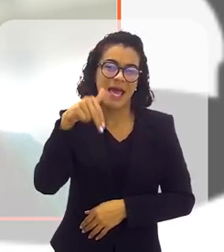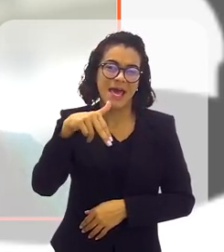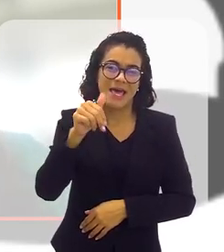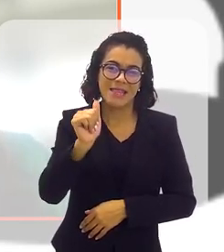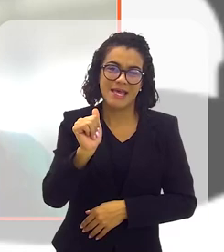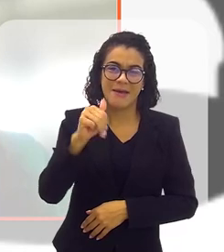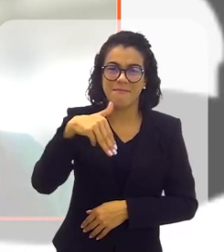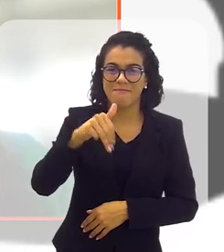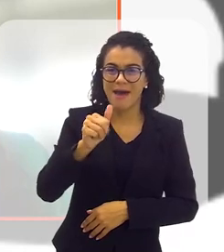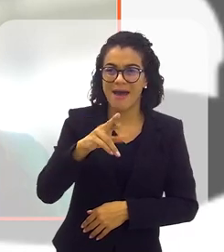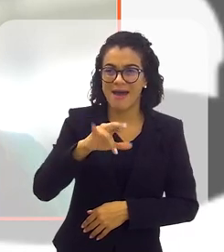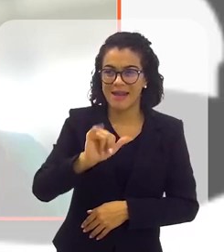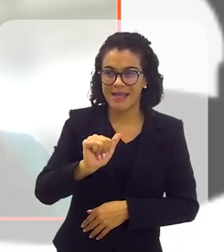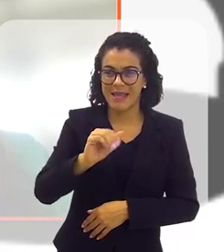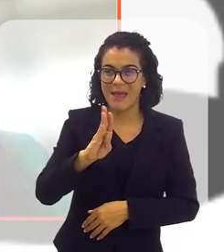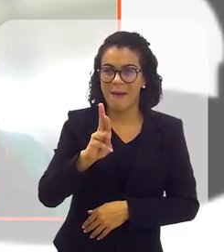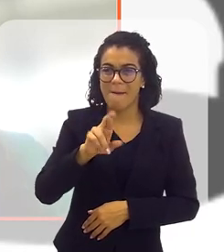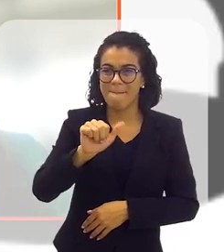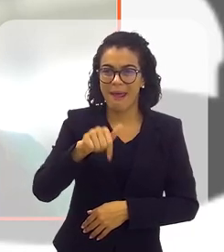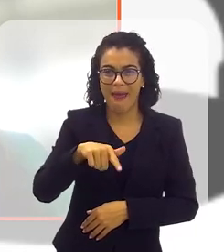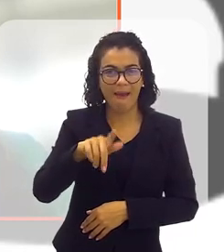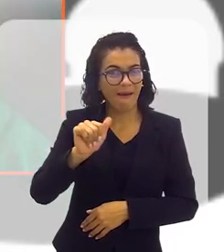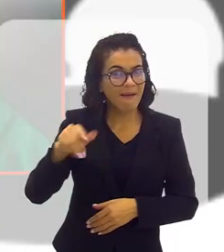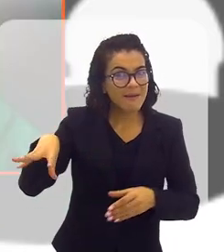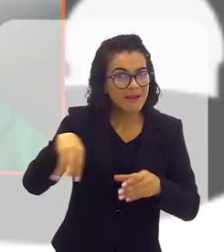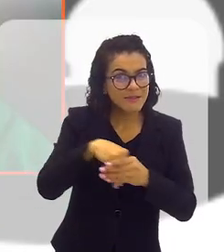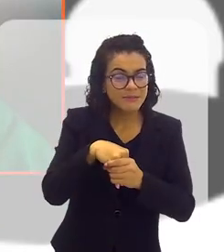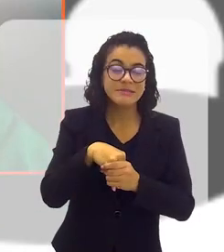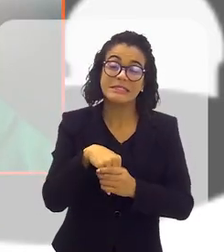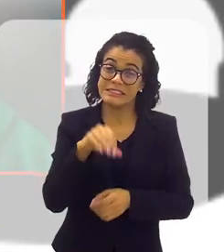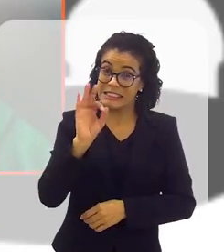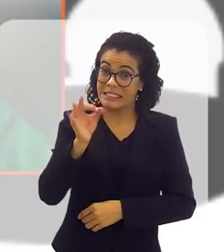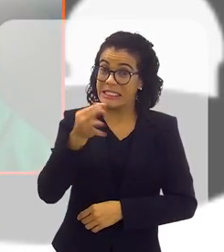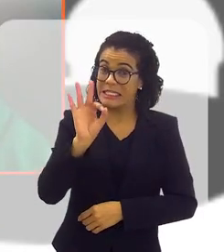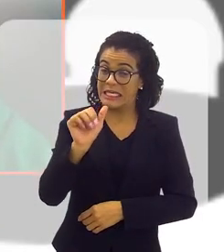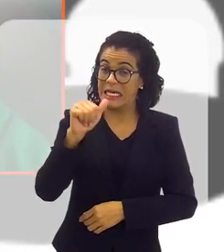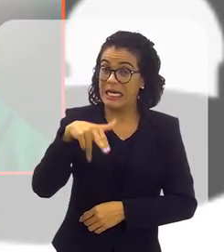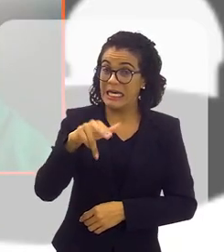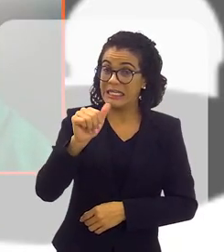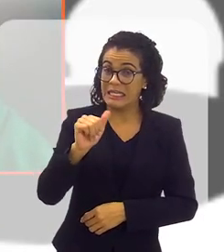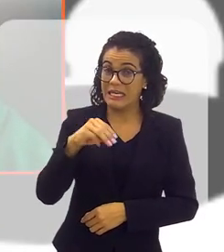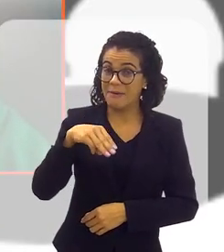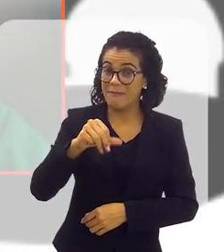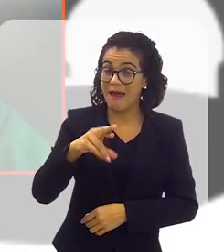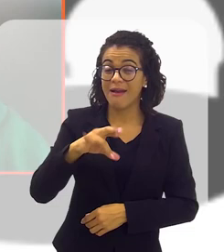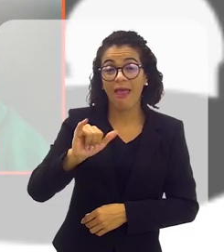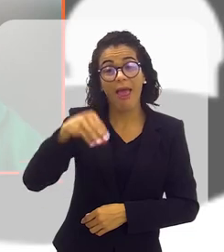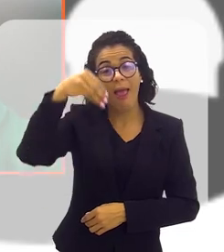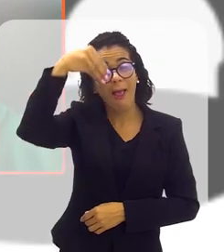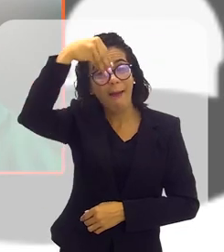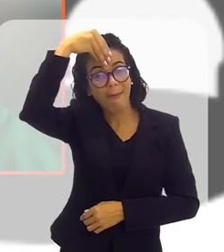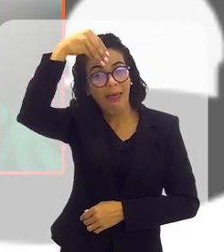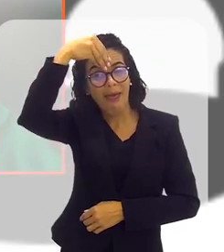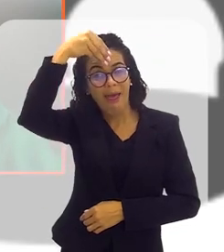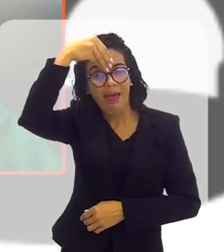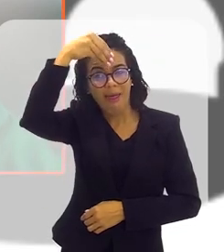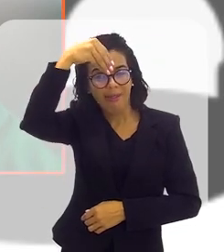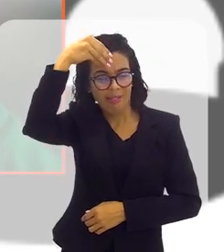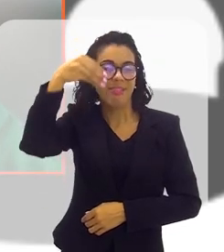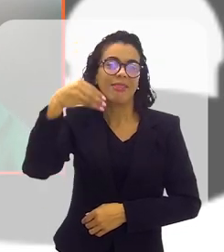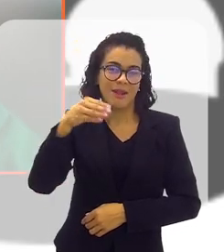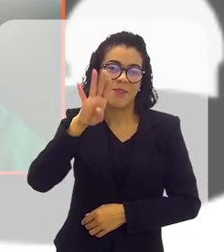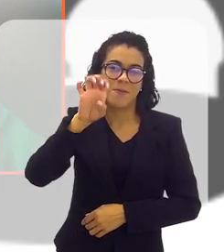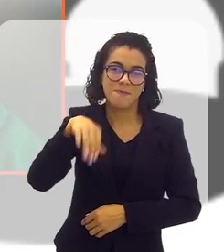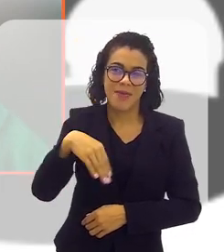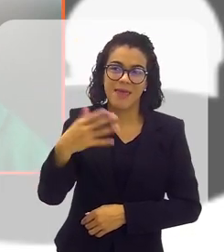das que estão desde o início, não é verdade? É, a Ana Maria Braga, ela é uma das madrinhas, né? A